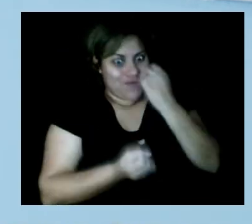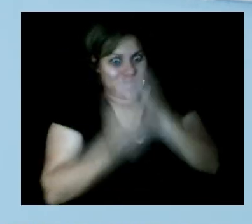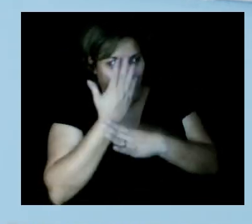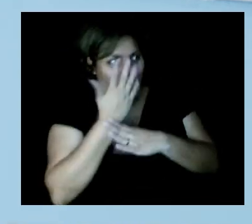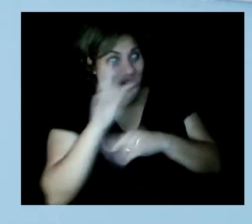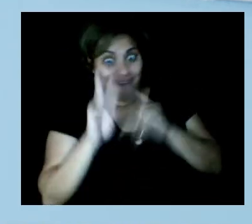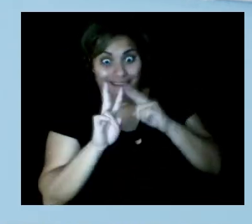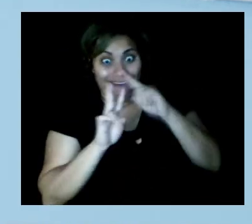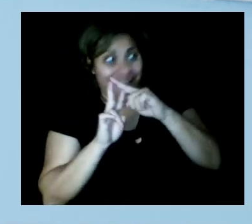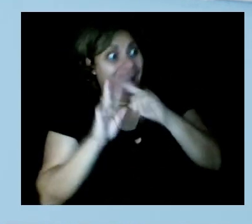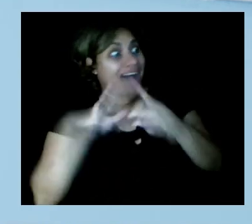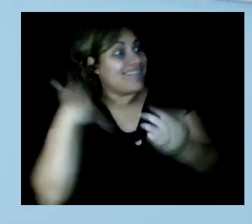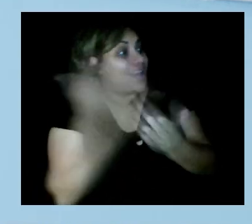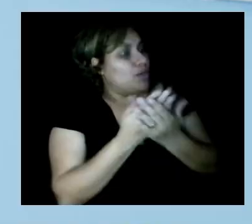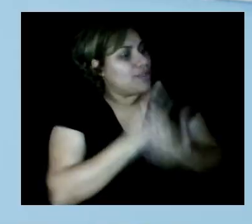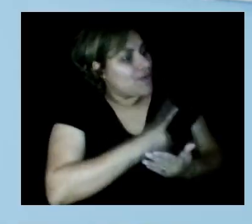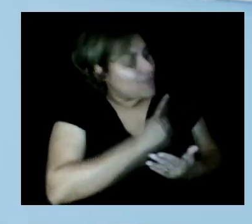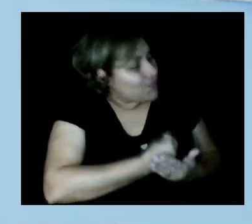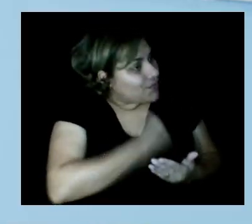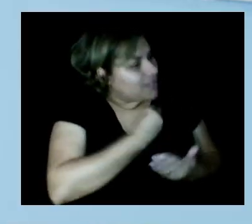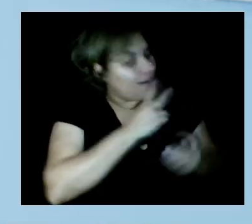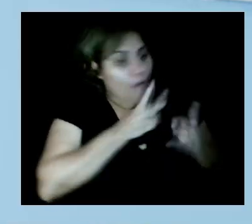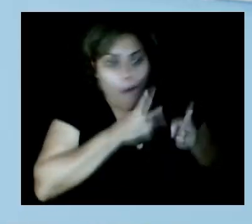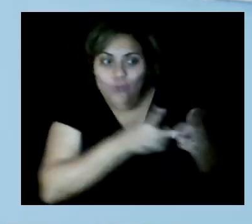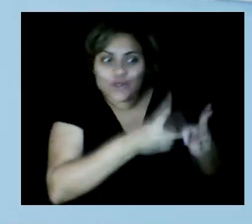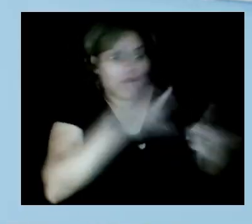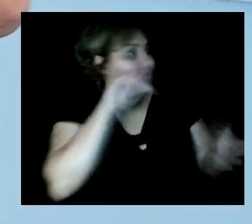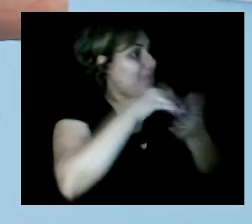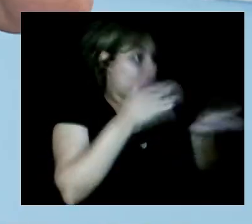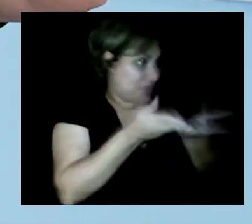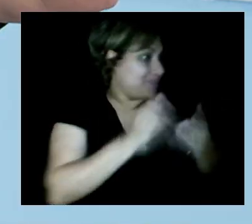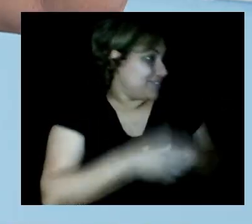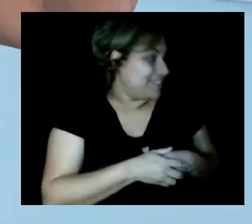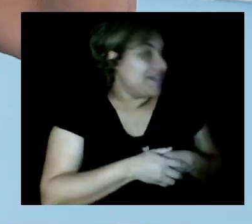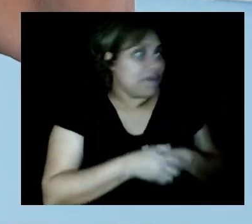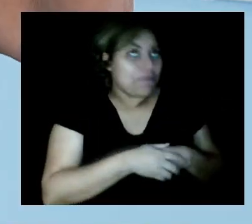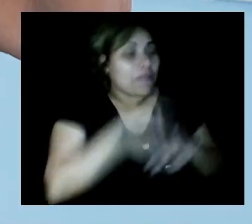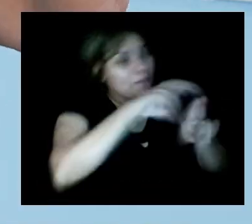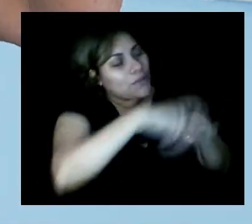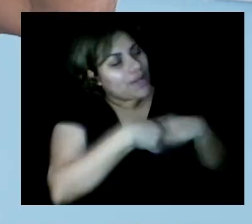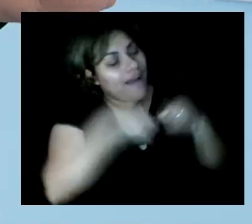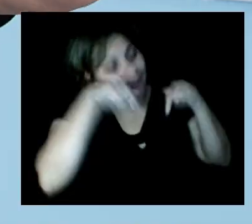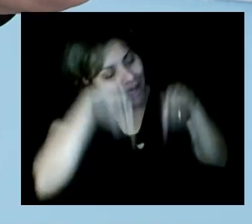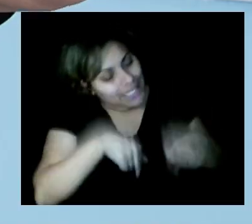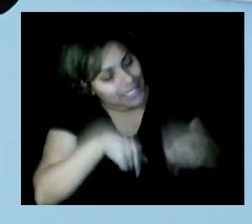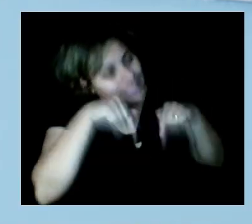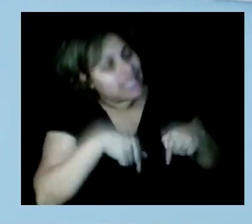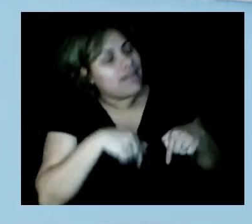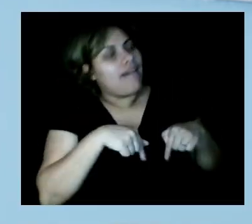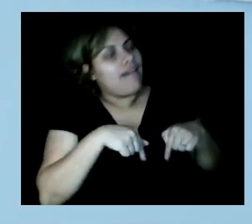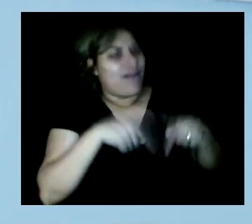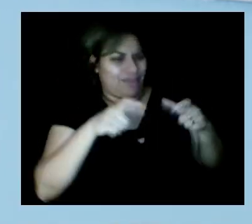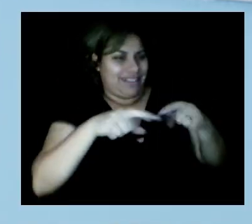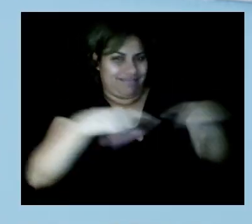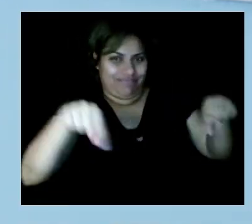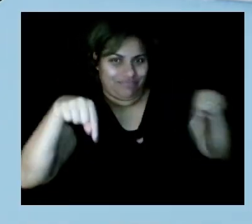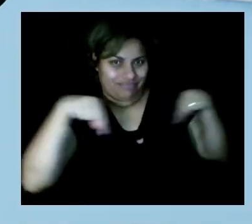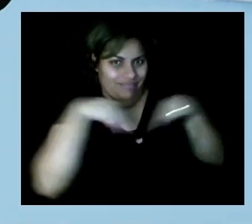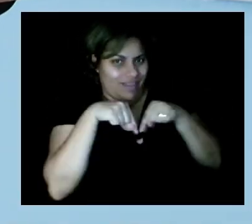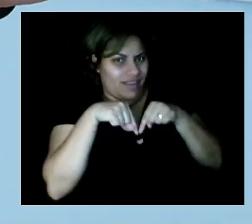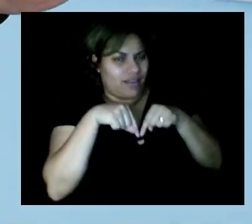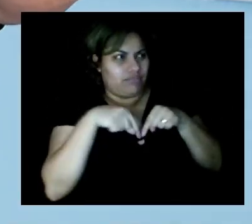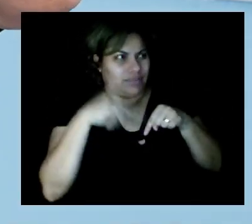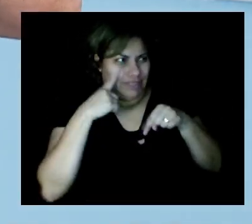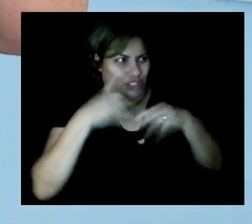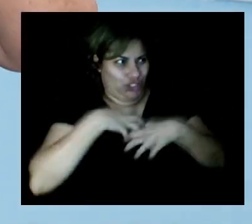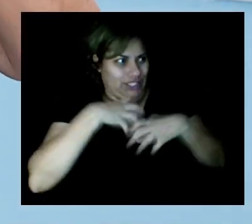Que legal. Que continuou, né? Então era assim, aqui era um espaço que só tinha a parte da